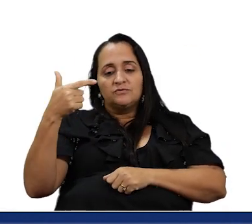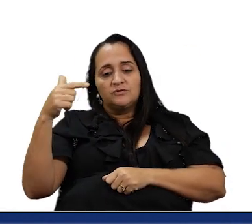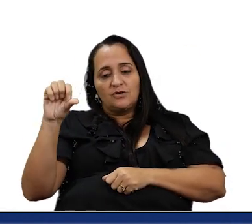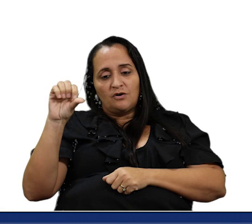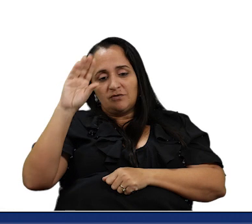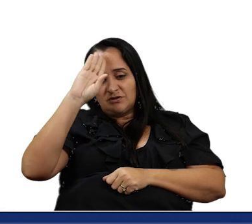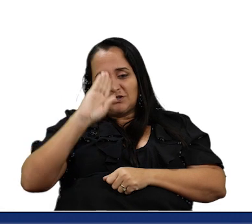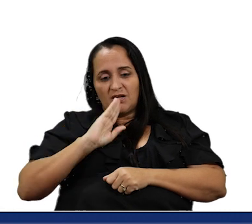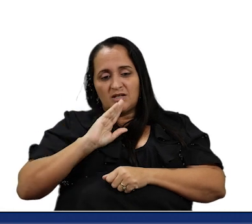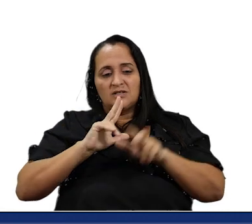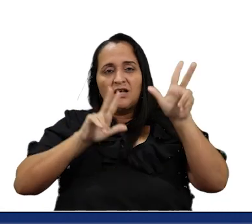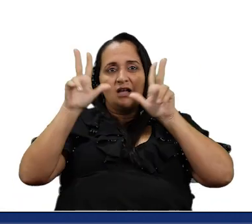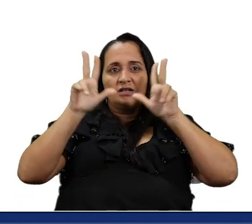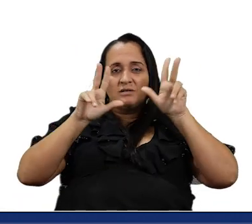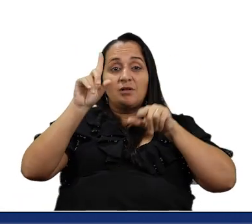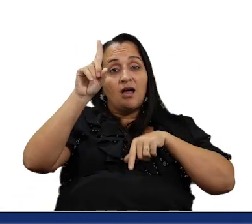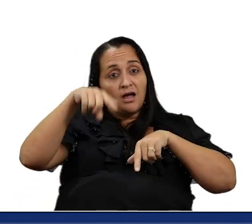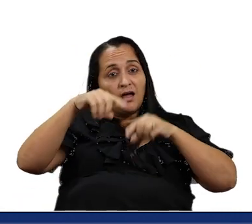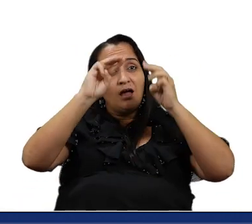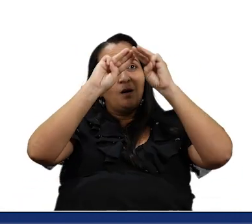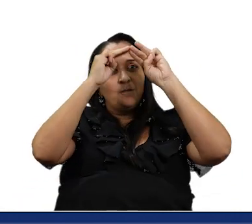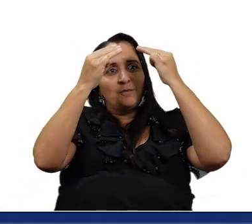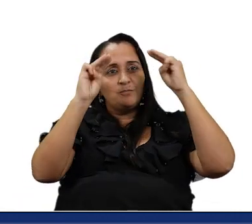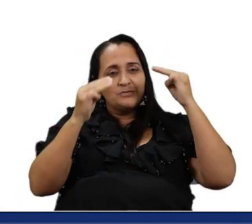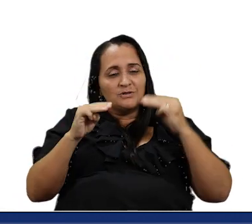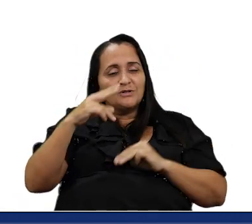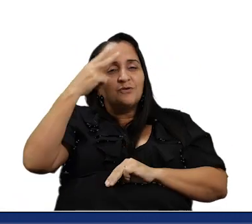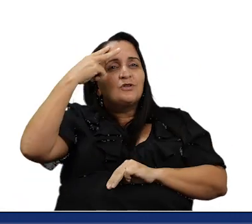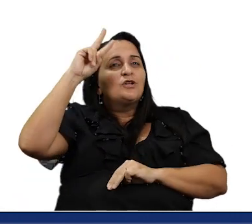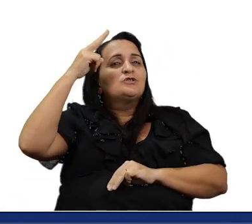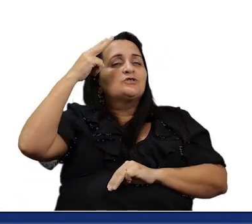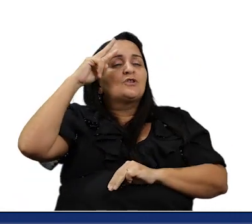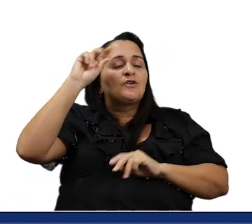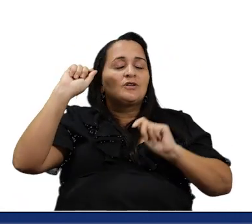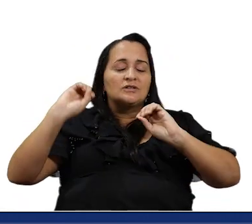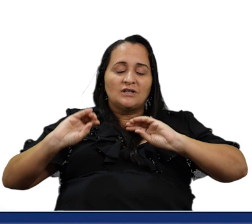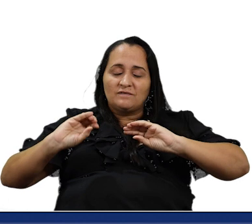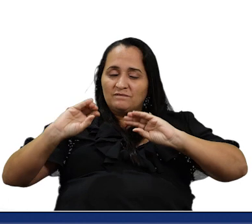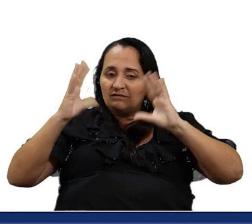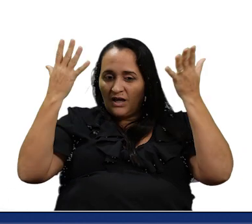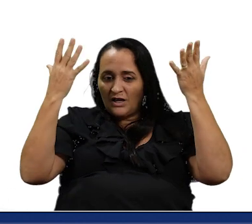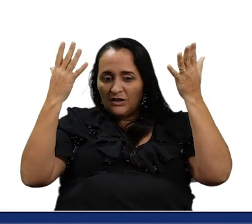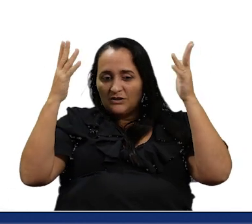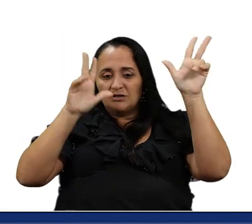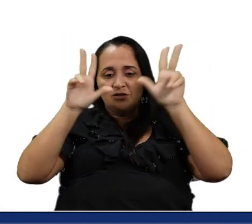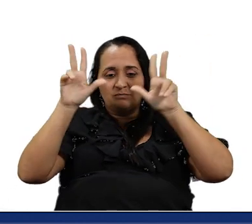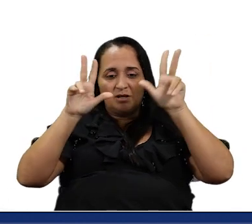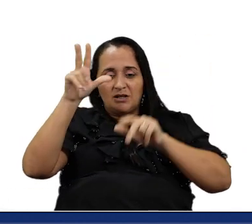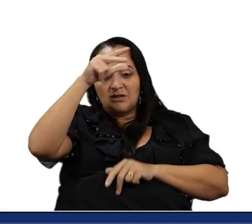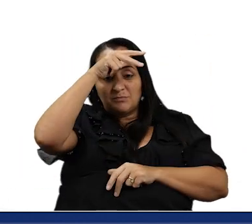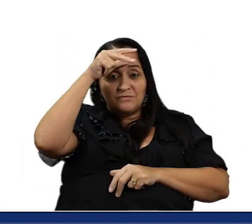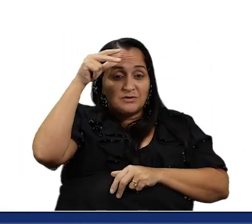do Carnaval é um museu que conta a história dessa festa. A Prefeitura deseja aumentar o número